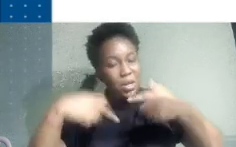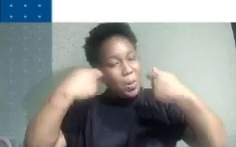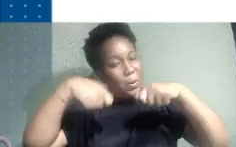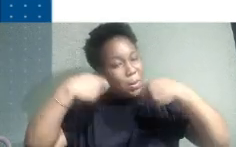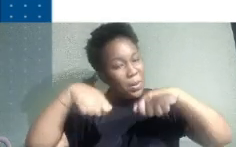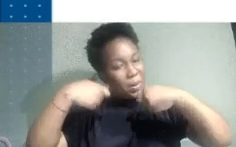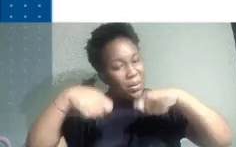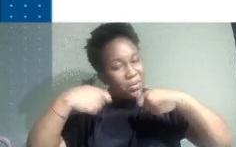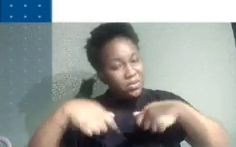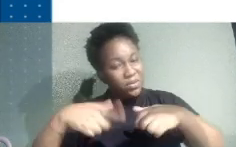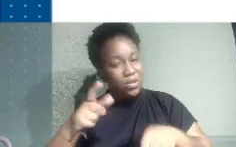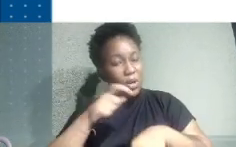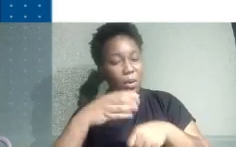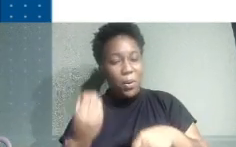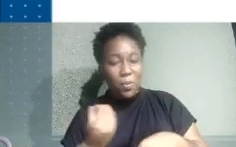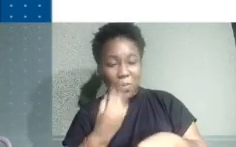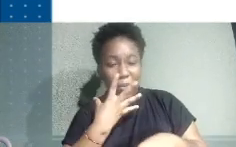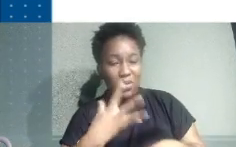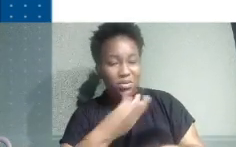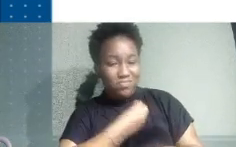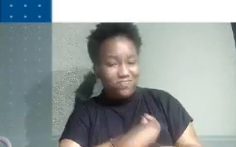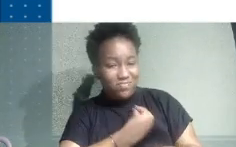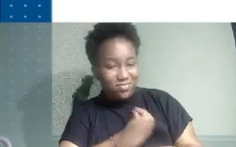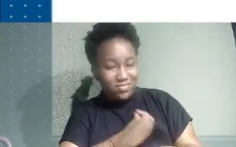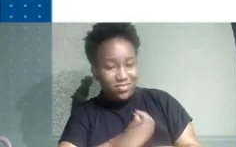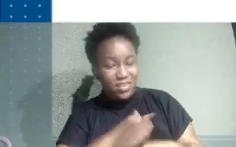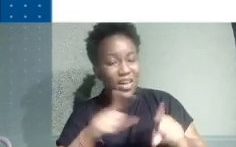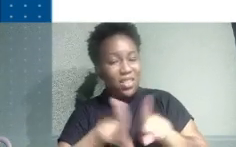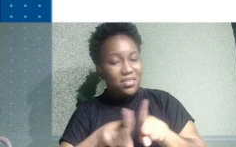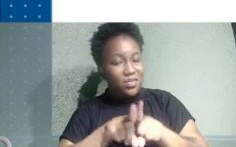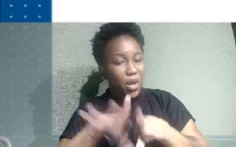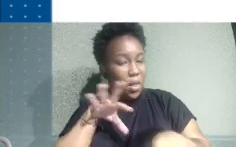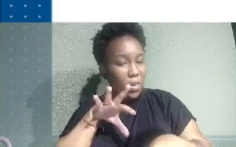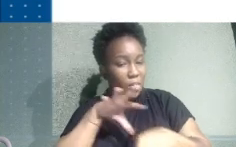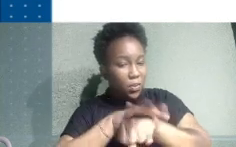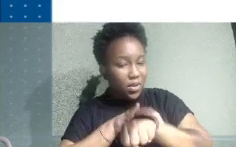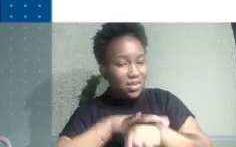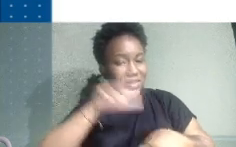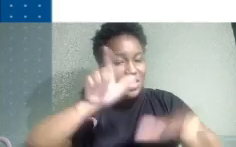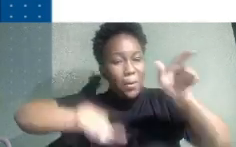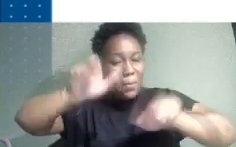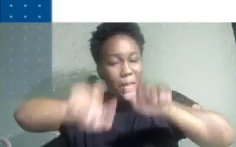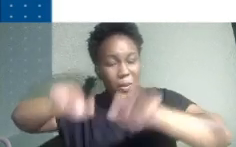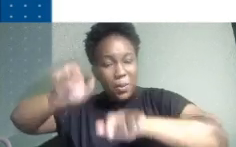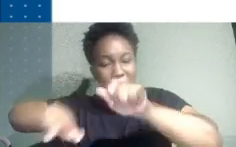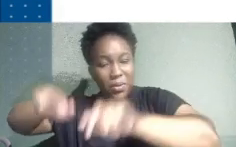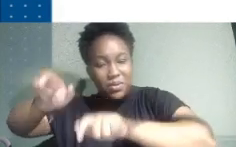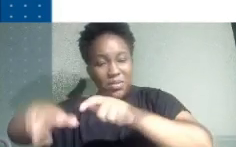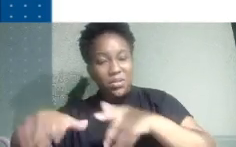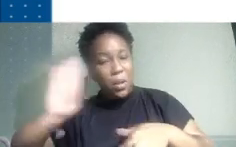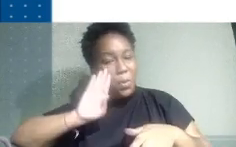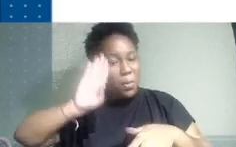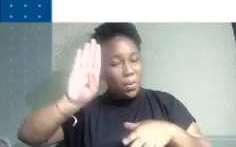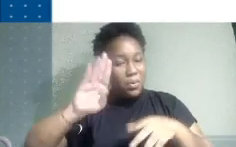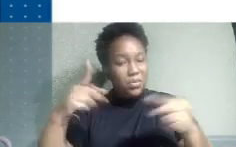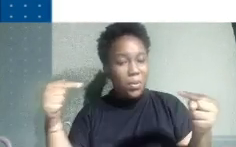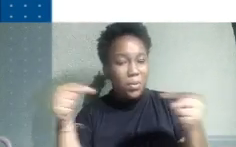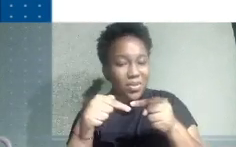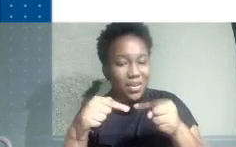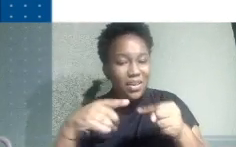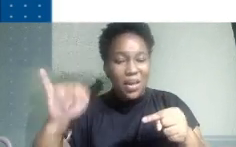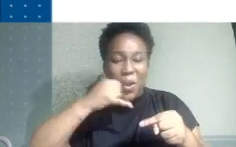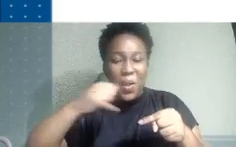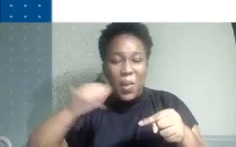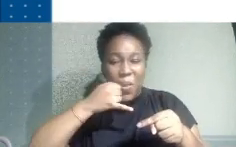sua execução em bom funcionamento, a segurança dos usuários, tá? Pessoal, esse é um dos principais objetivos. O projeto elétrico